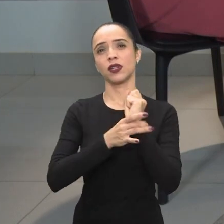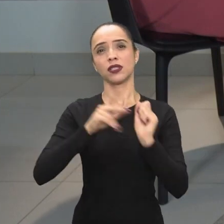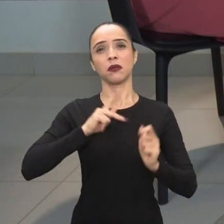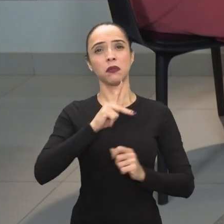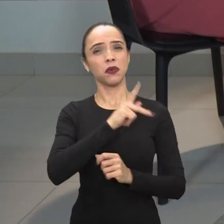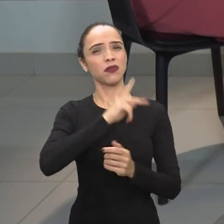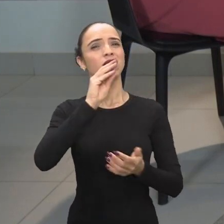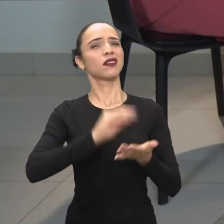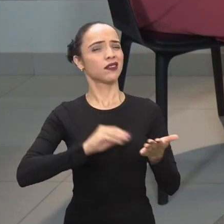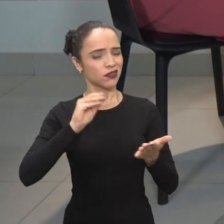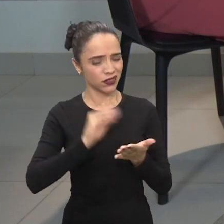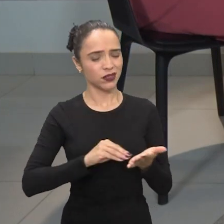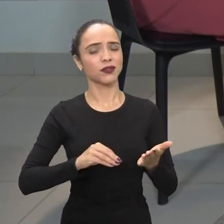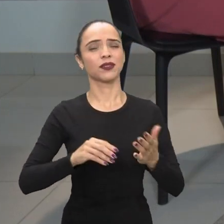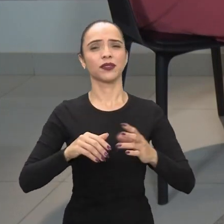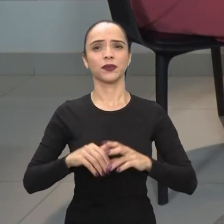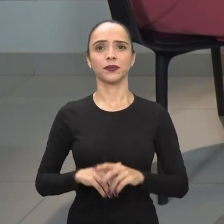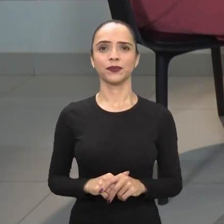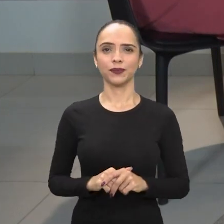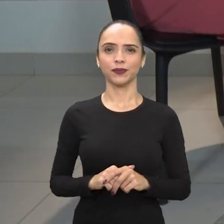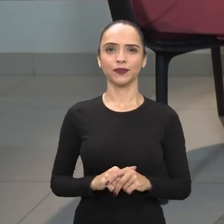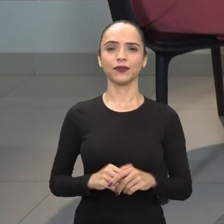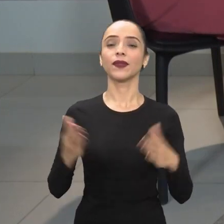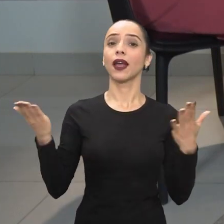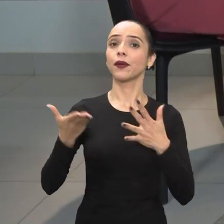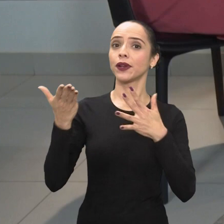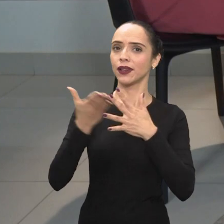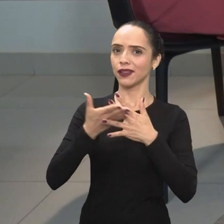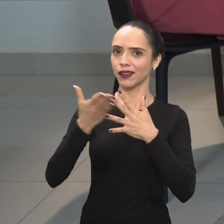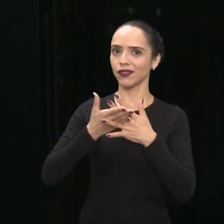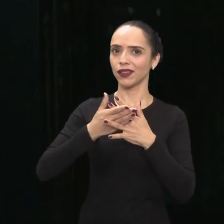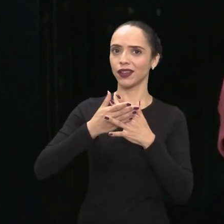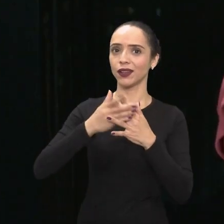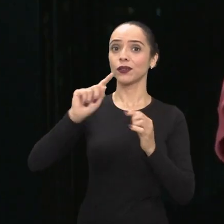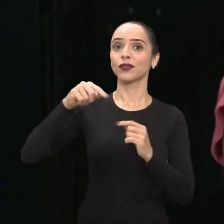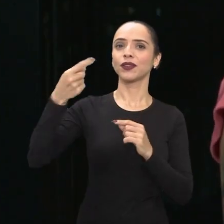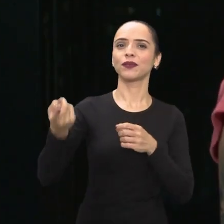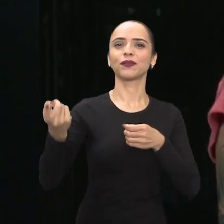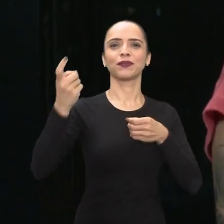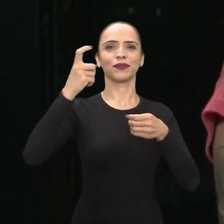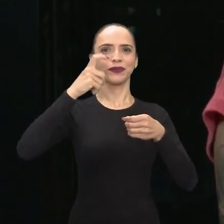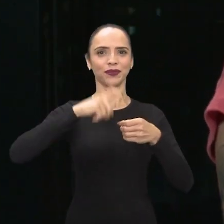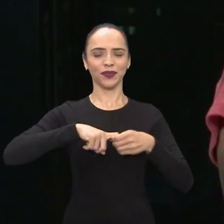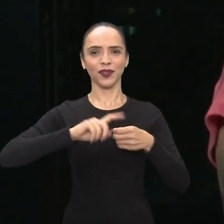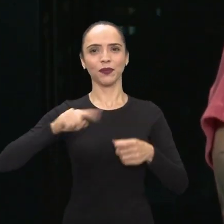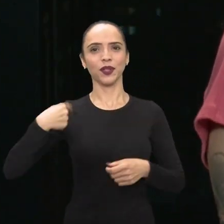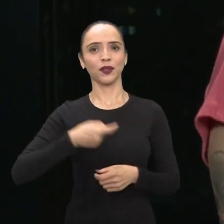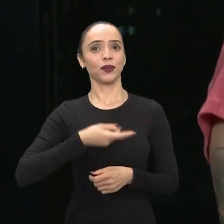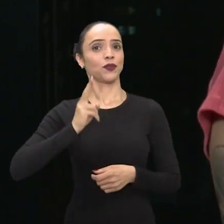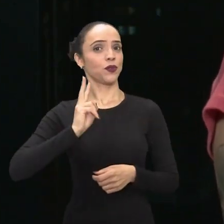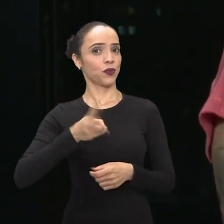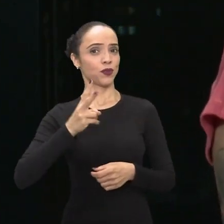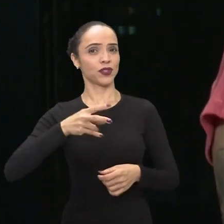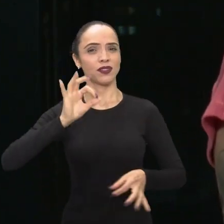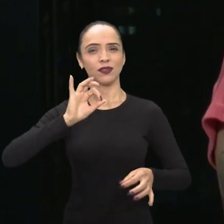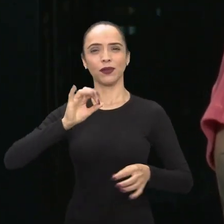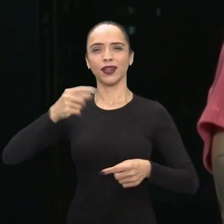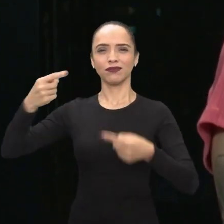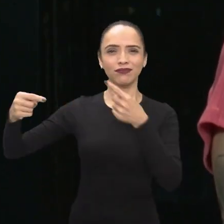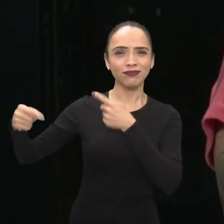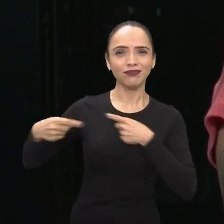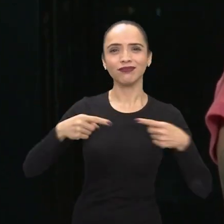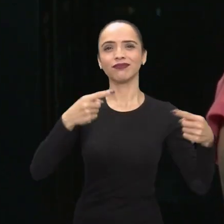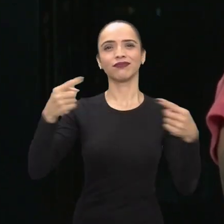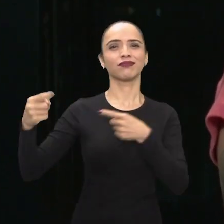pública vou para o intervalinho agora daqui a pouco eu retorno para que a gente possa continuar fazer essa